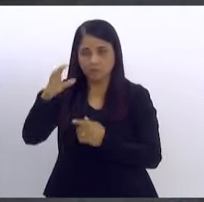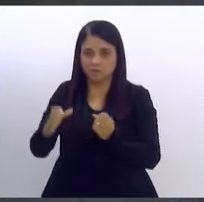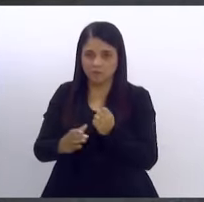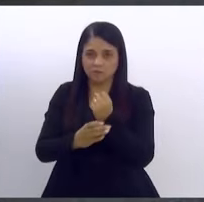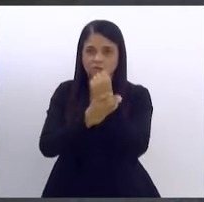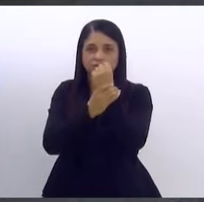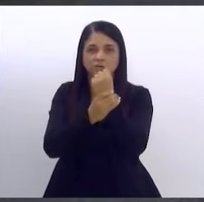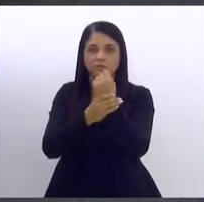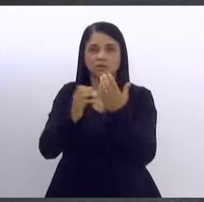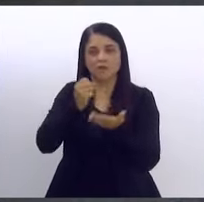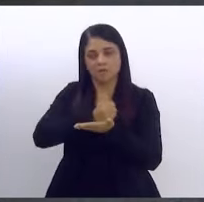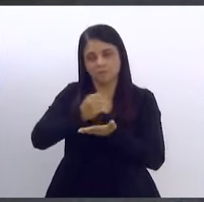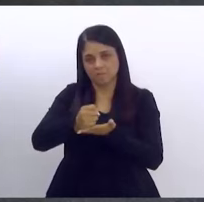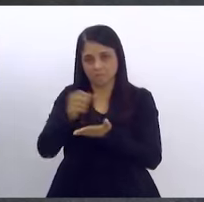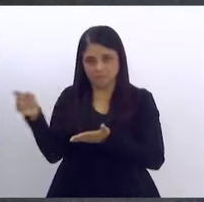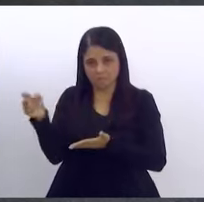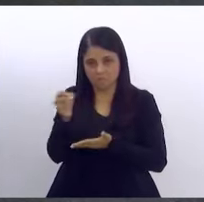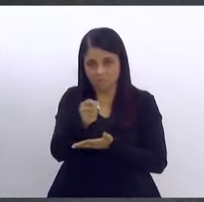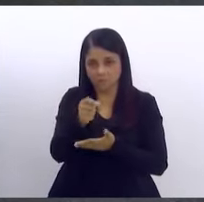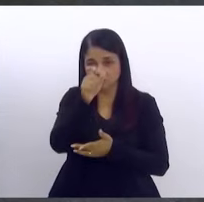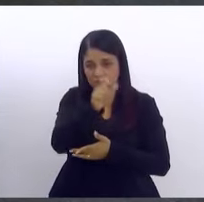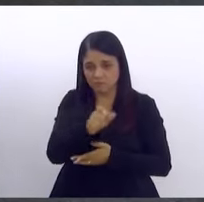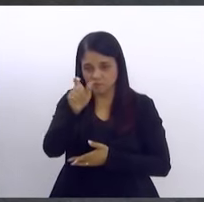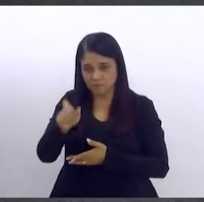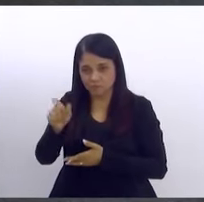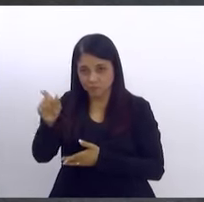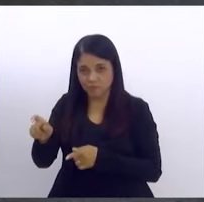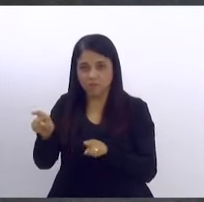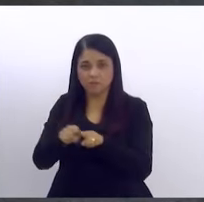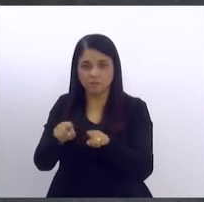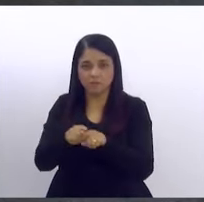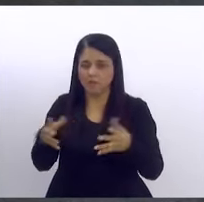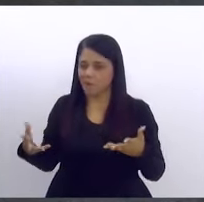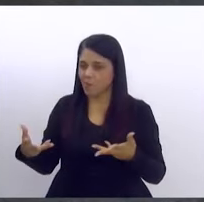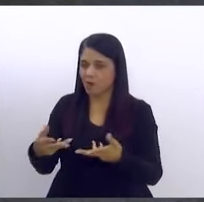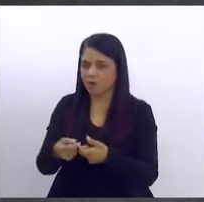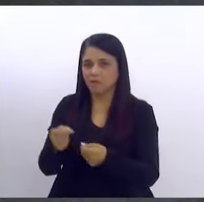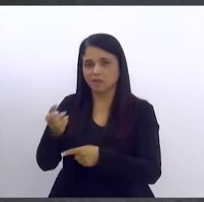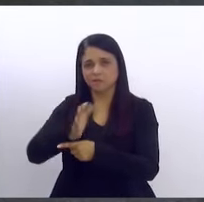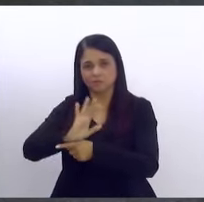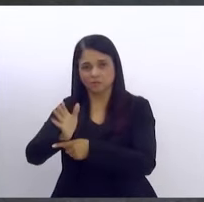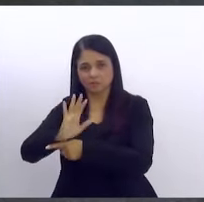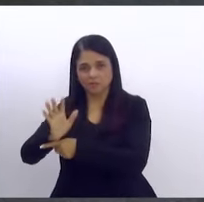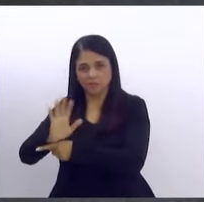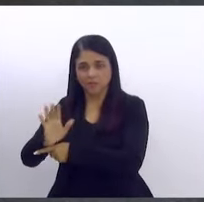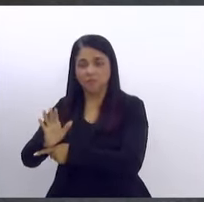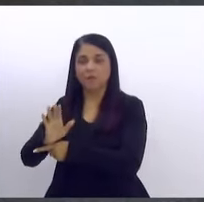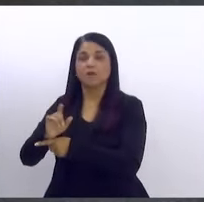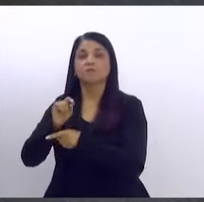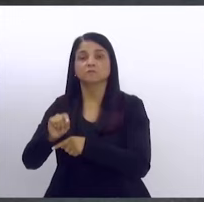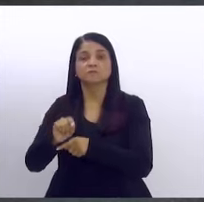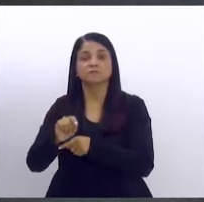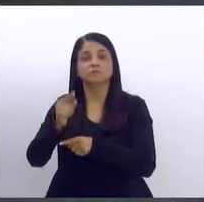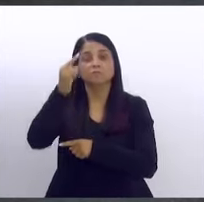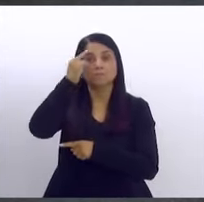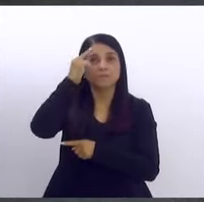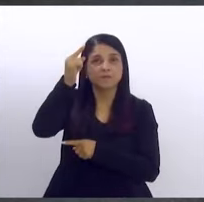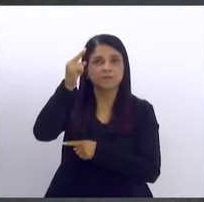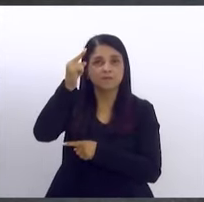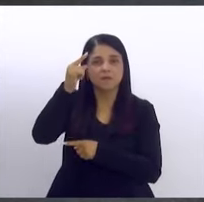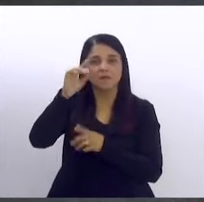garantindo a empregabilidade dessas pessoas e também a qualidade do cinema que é feito a partir de pensar